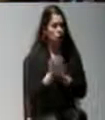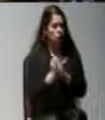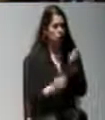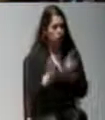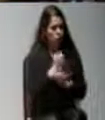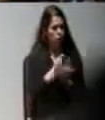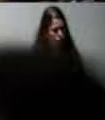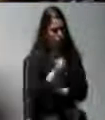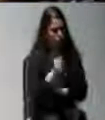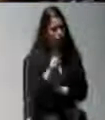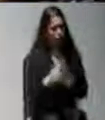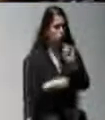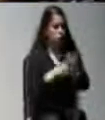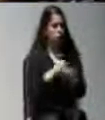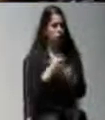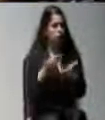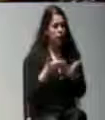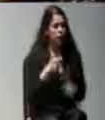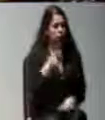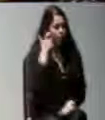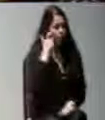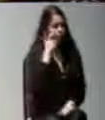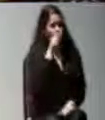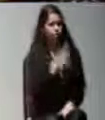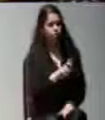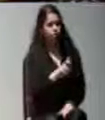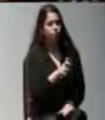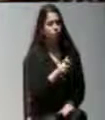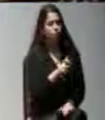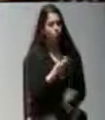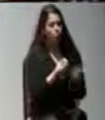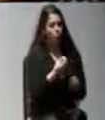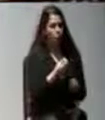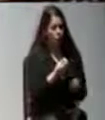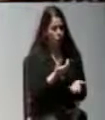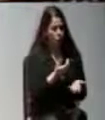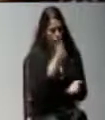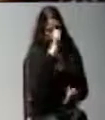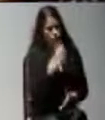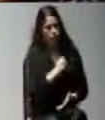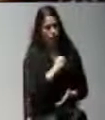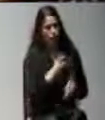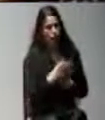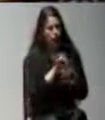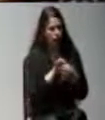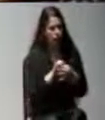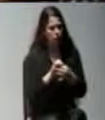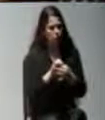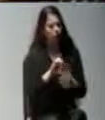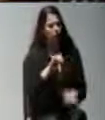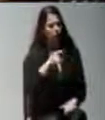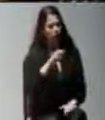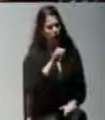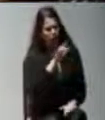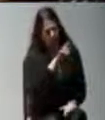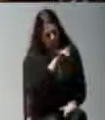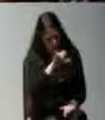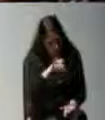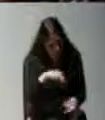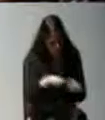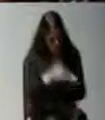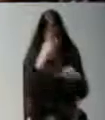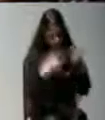social, que é tratar com o indivíduo, que tendeu sempre a ser associado ao liberalismo, ao egocentrismo e a